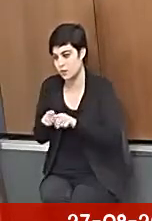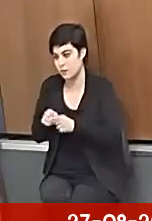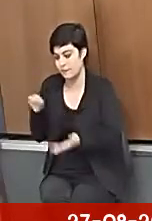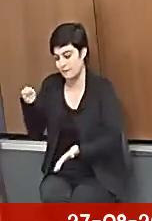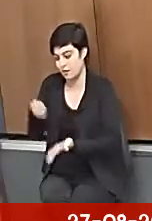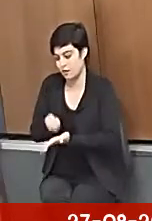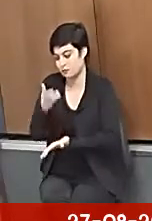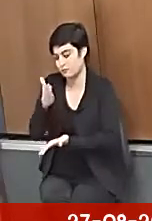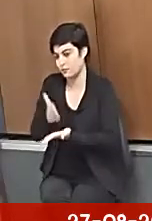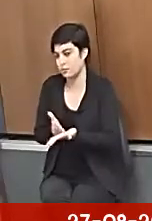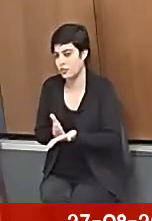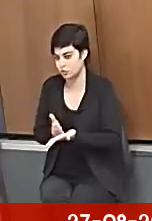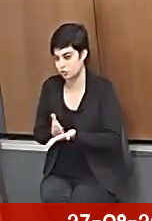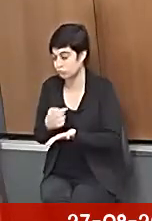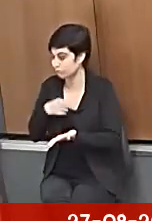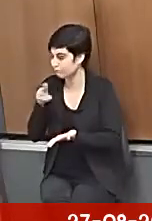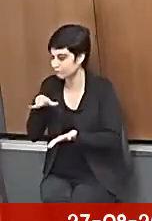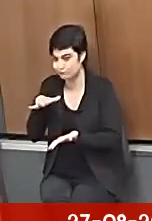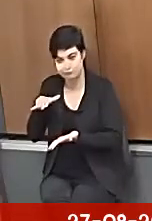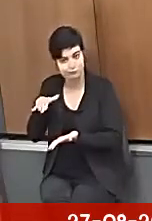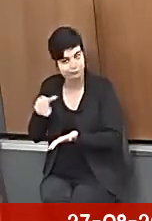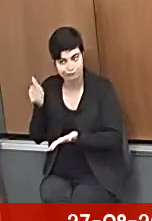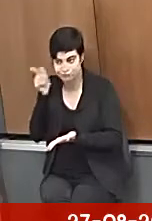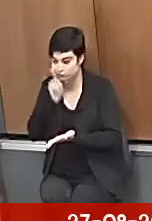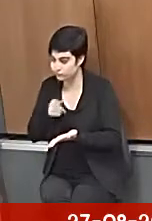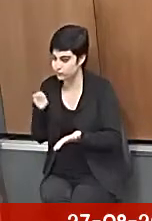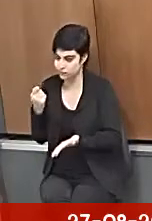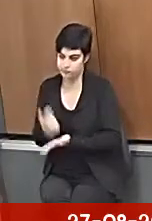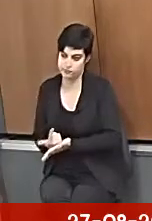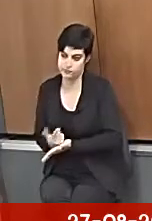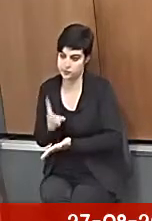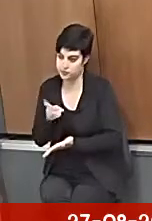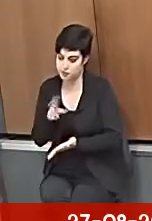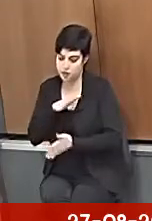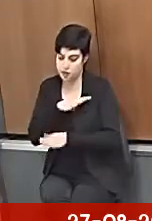consegui comprar meu ingresso sempre ele acaba e